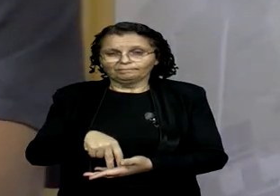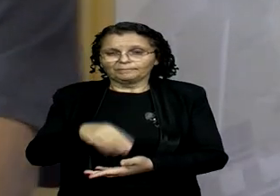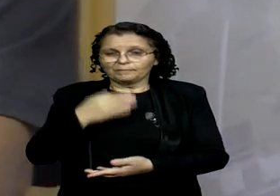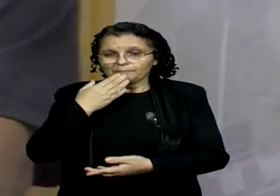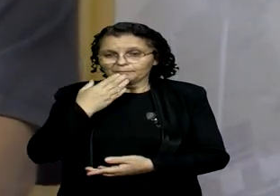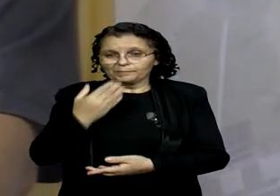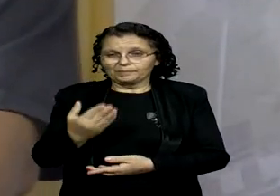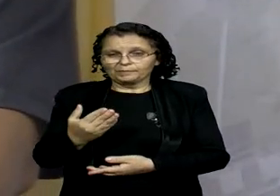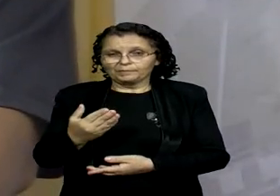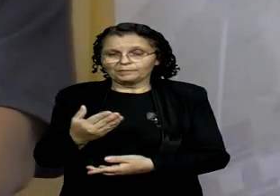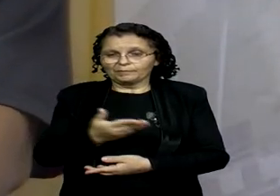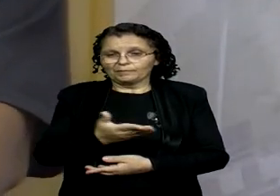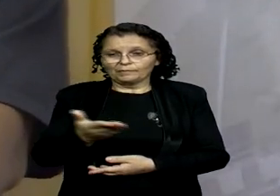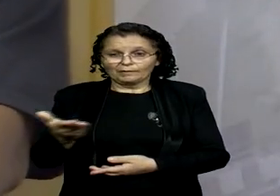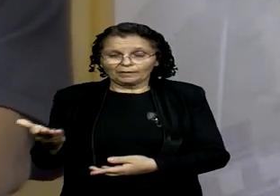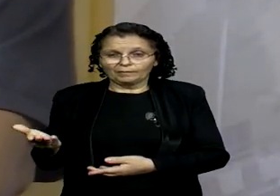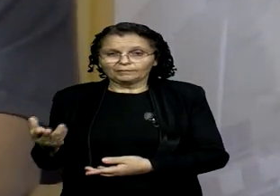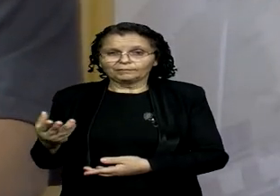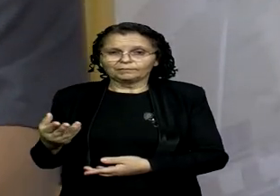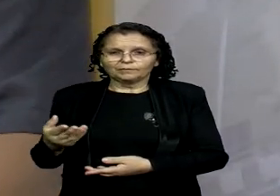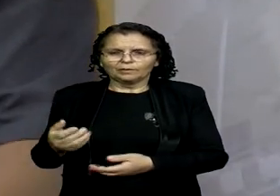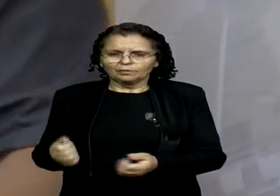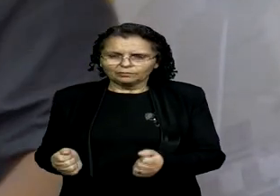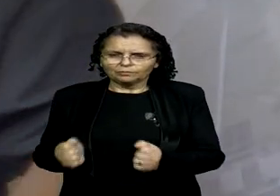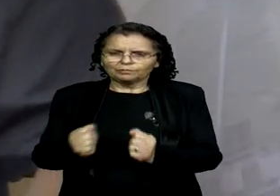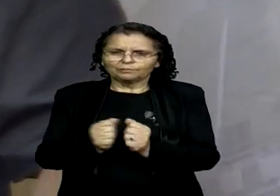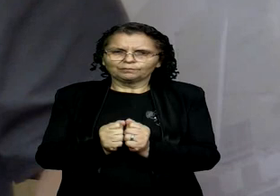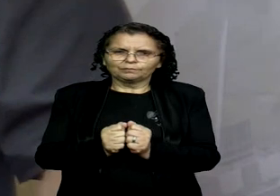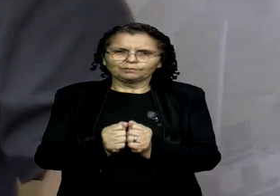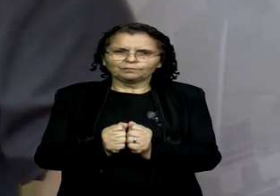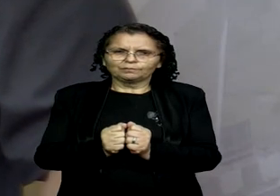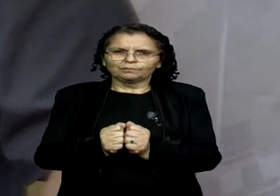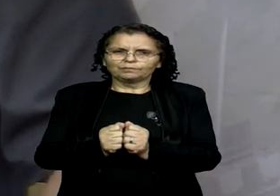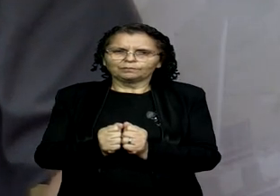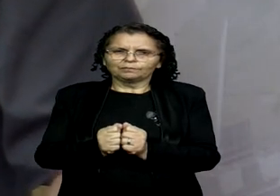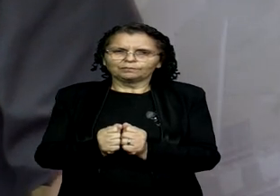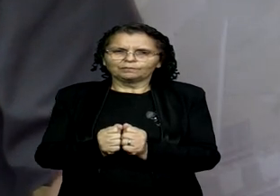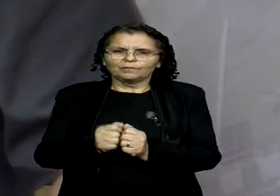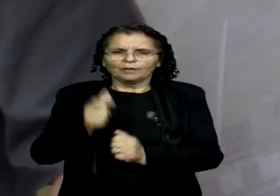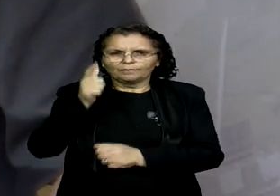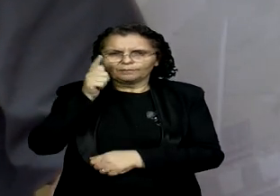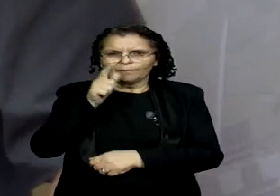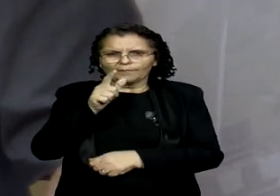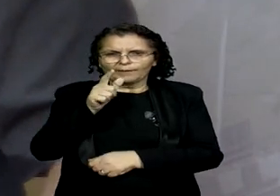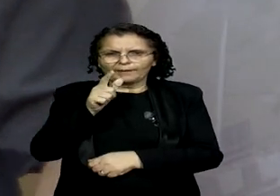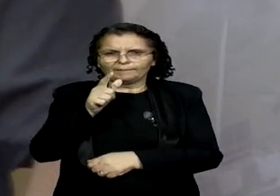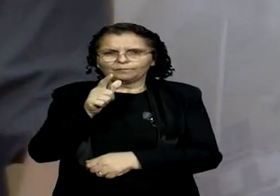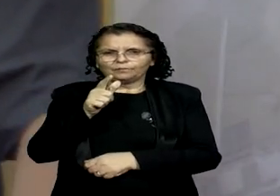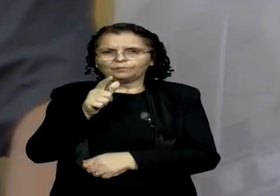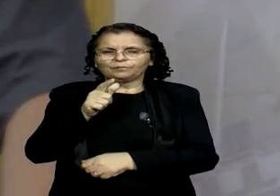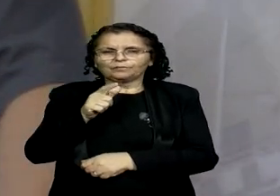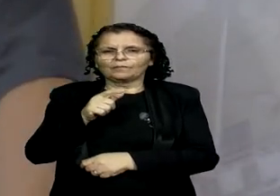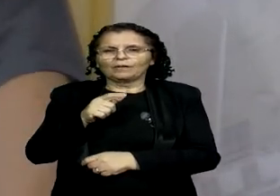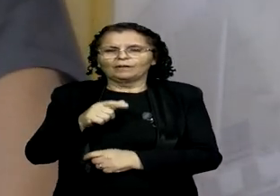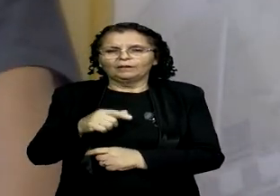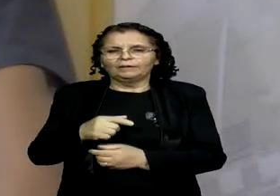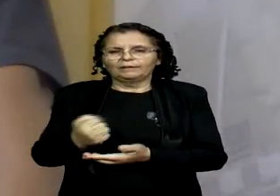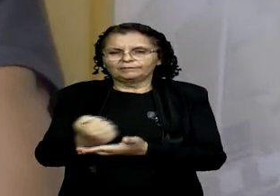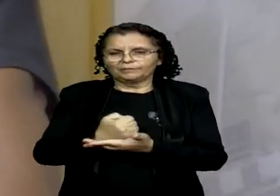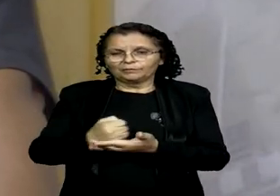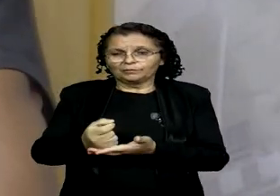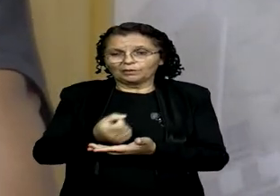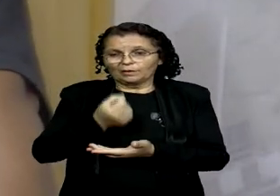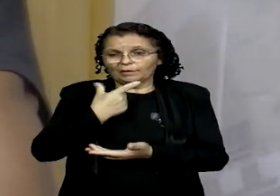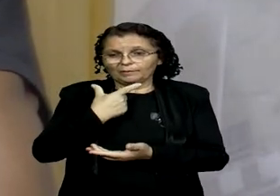pedir aqui aos nobres pares que faça parte desta conquista, a Vila dos Remédios, porque